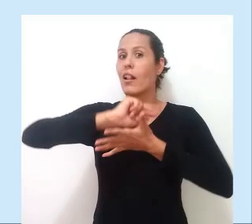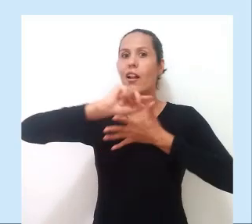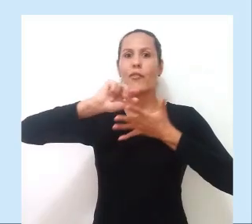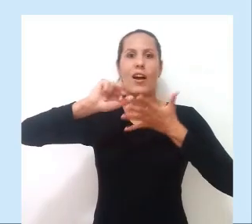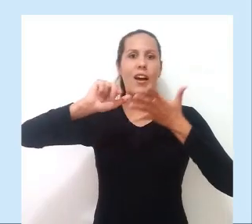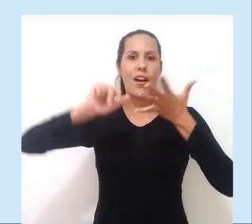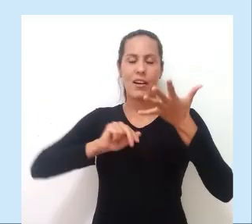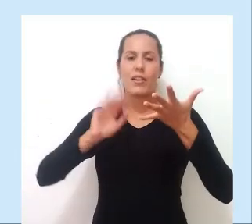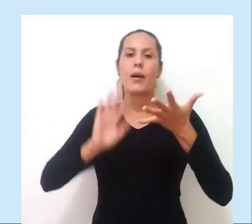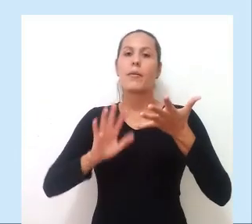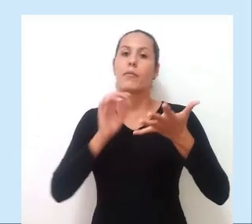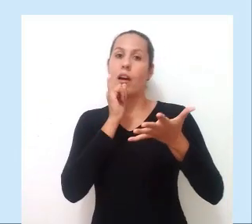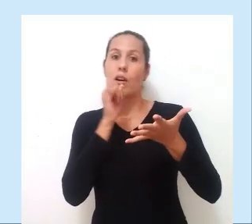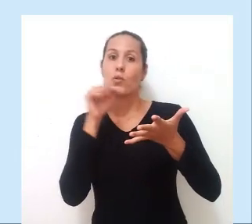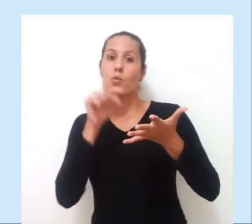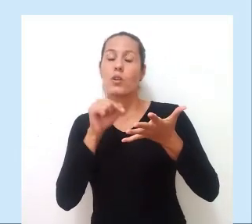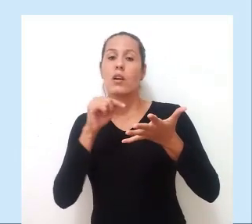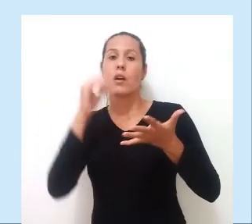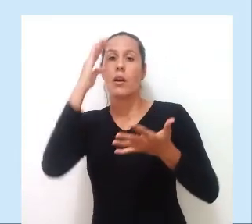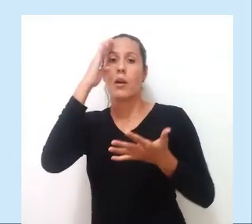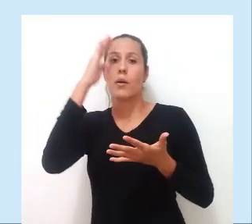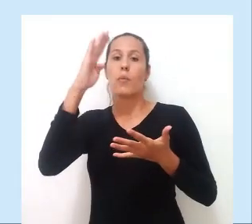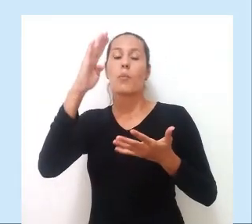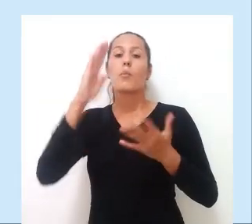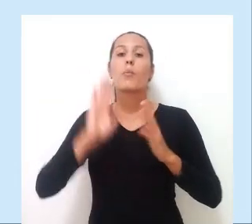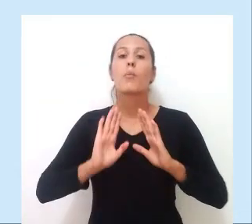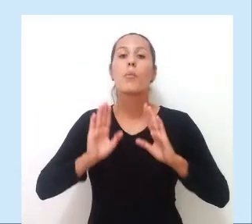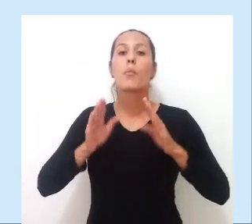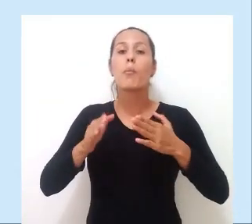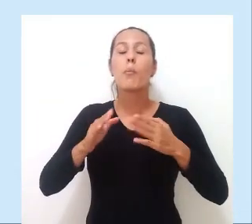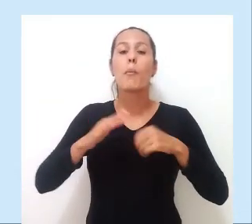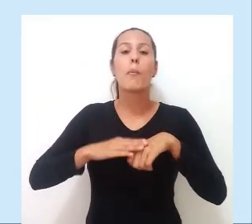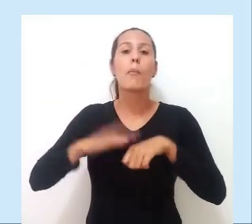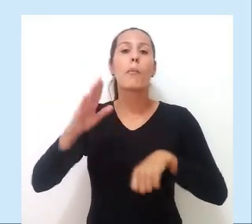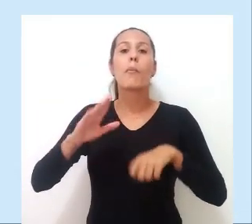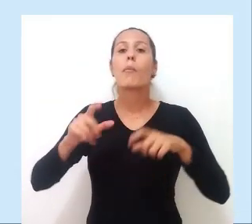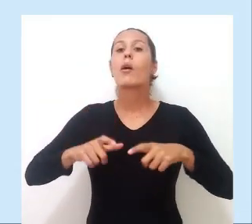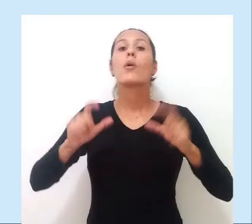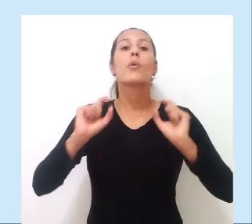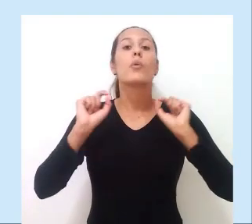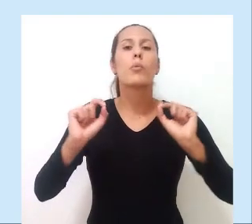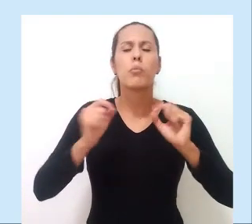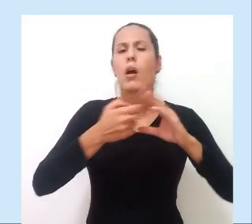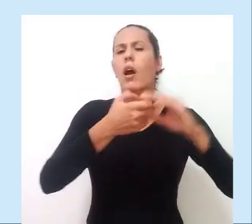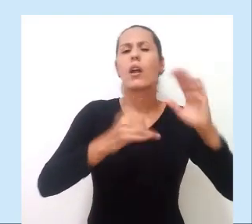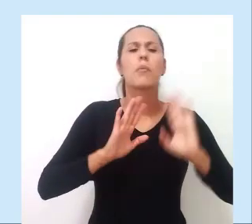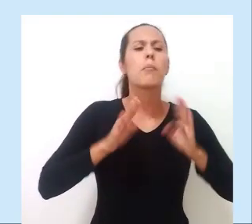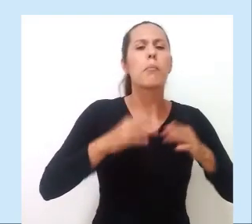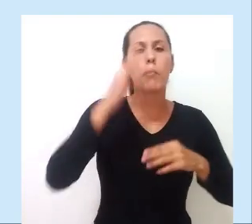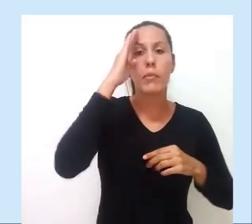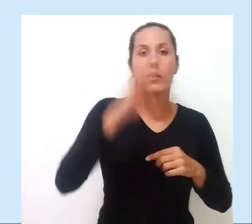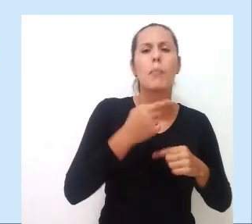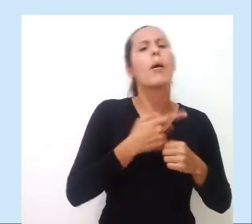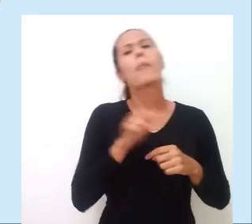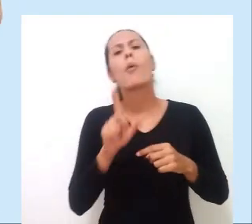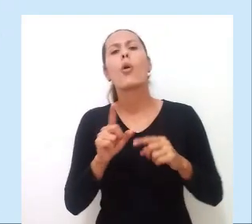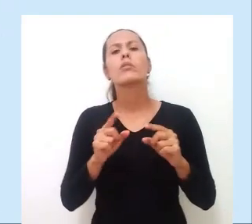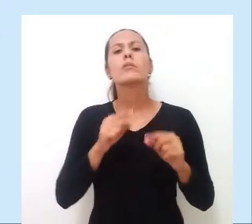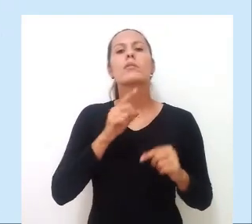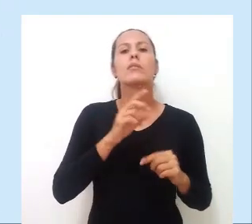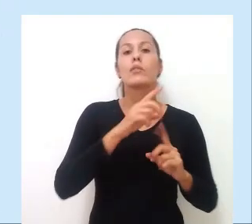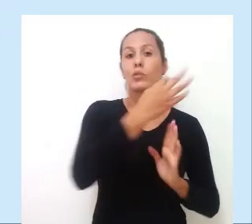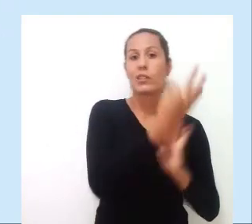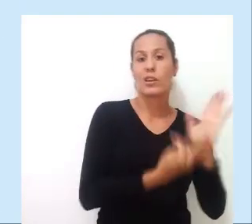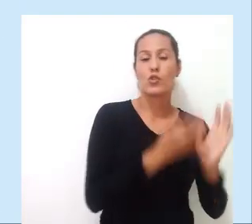certo? Então, vai ter a predominância em um texto, vai predominar uma característica, mas eu posso também, no texto